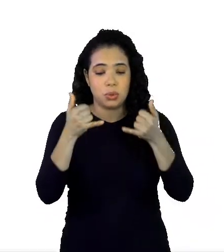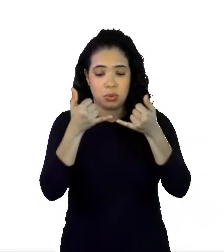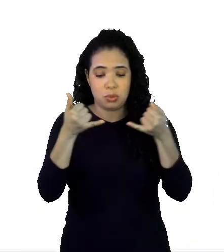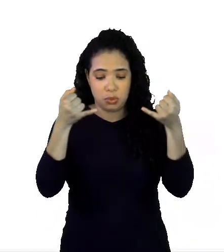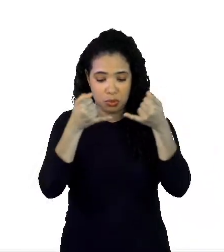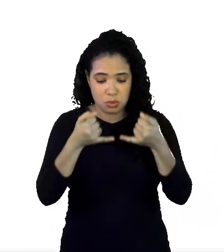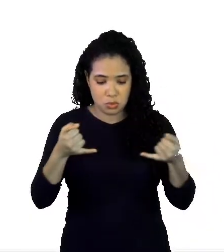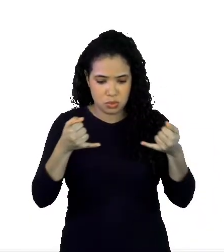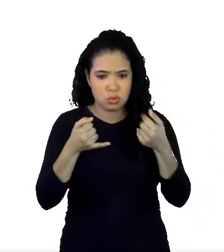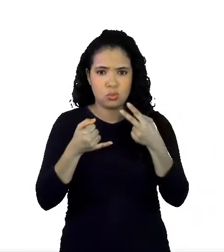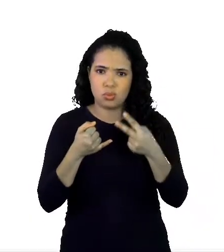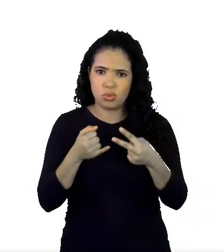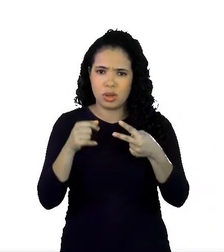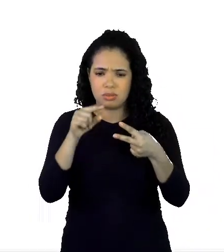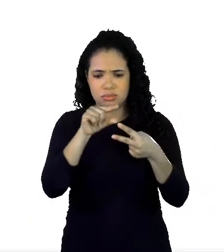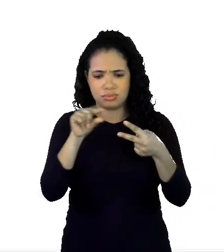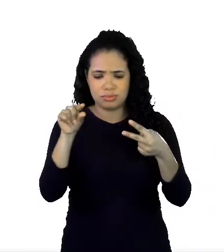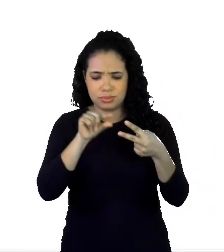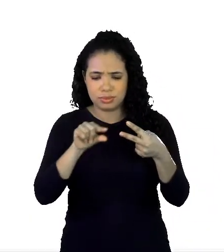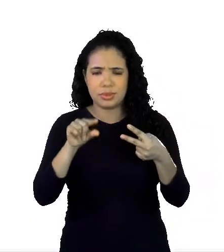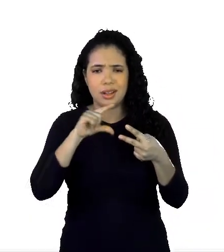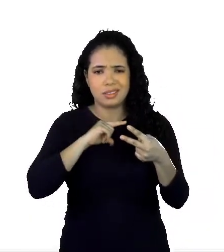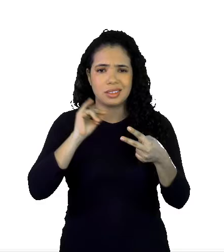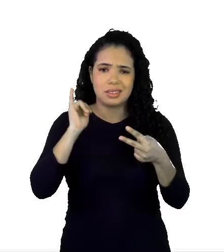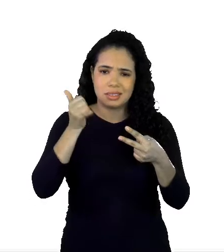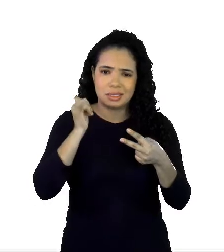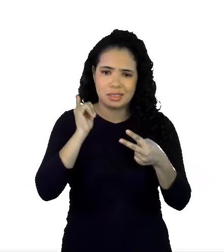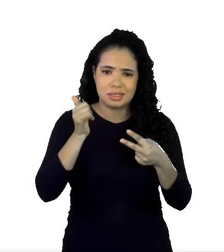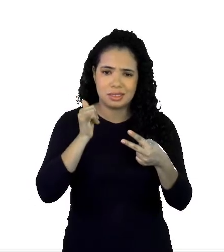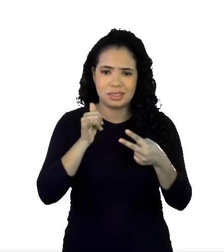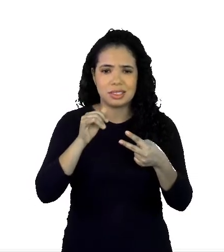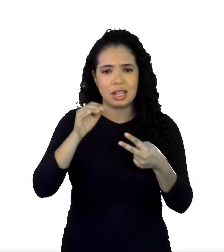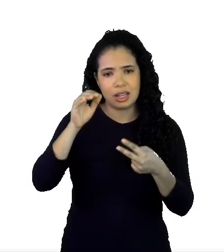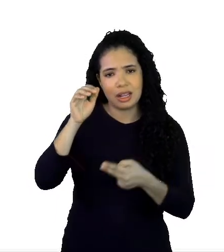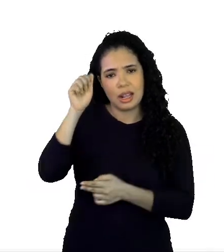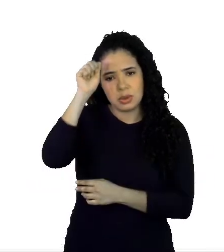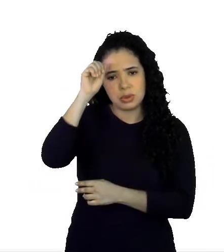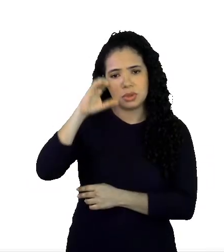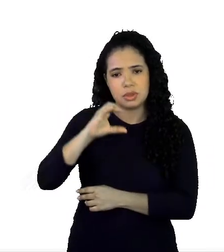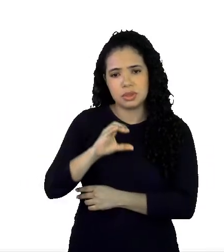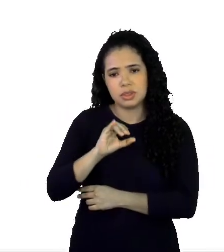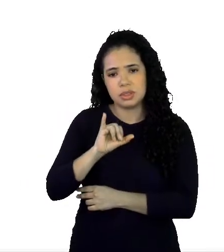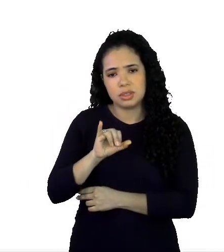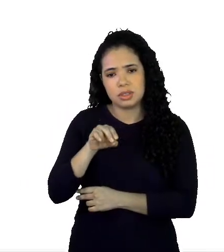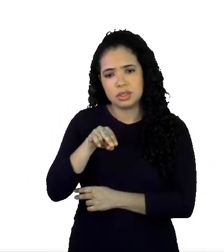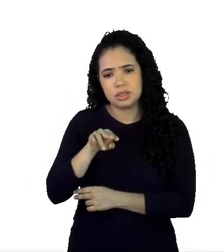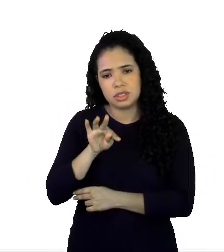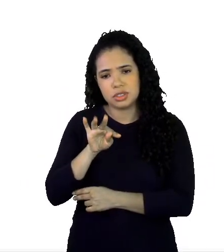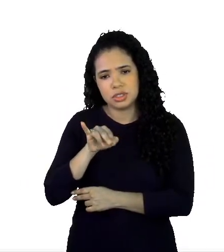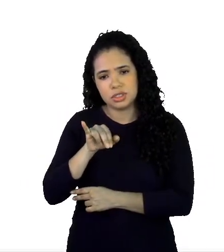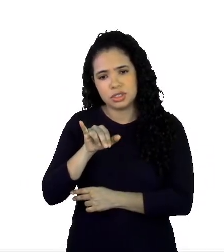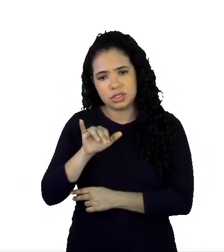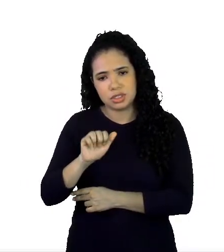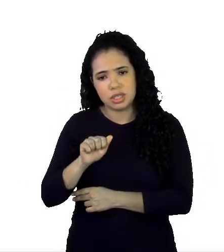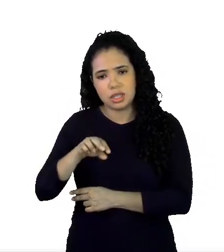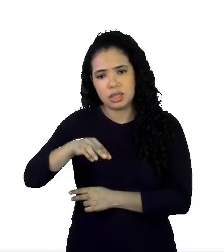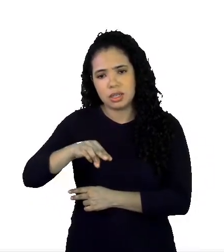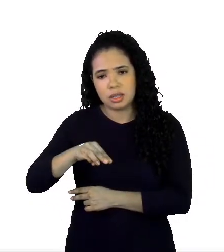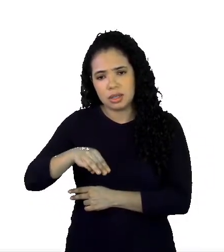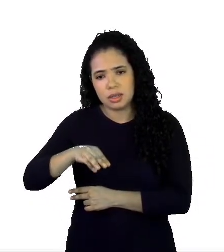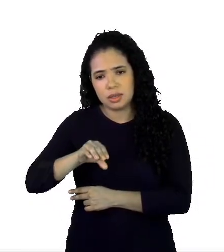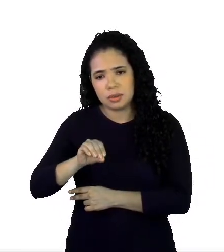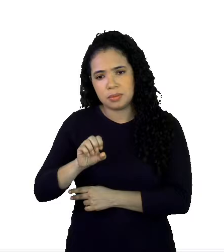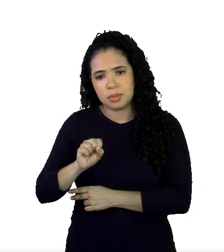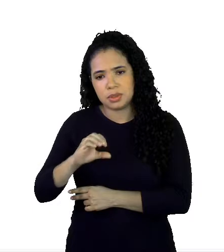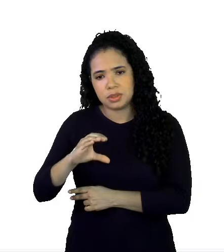né? Que narra, tem uma narratividade, né? É da Cynthia Moscovici, e aí tem essa questão aí. O